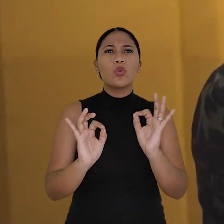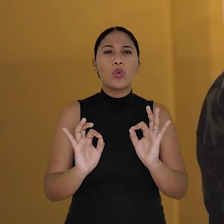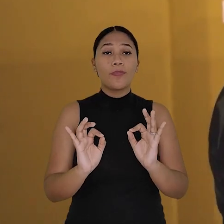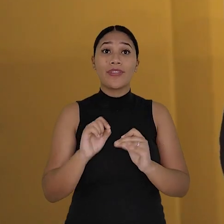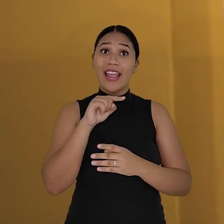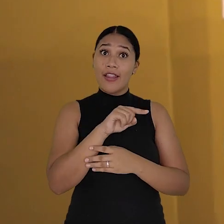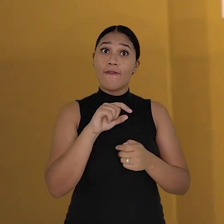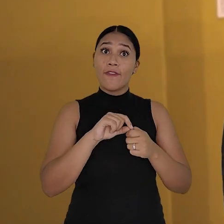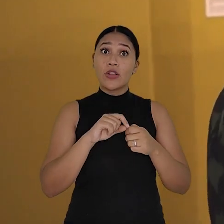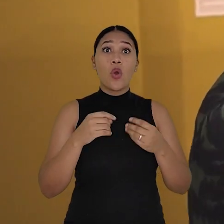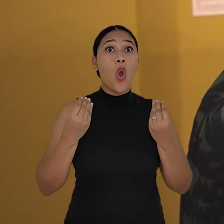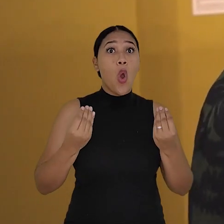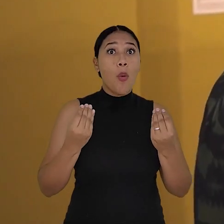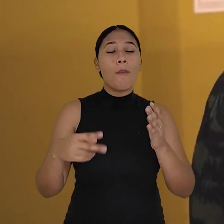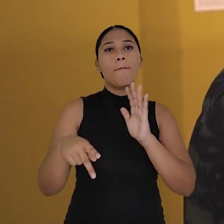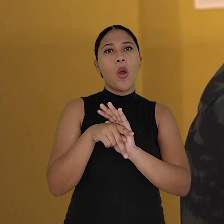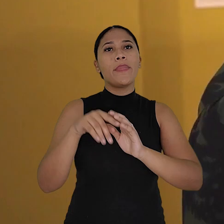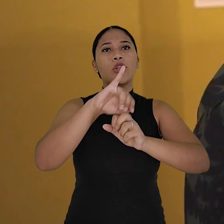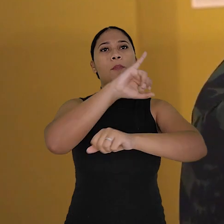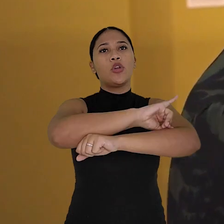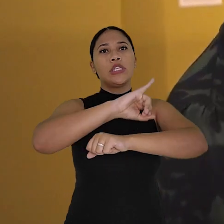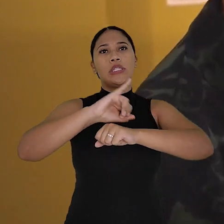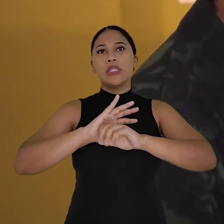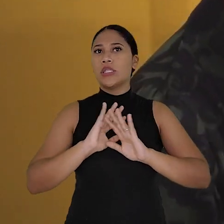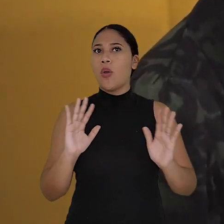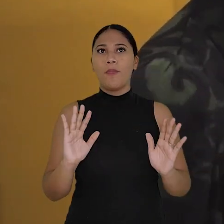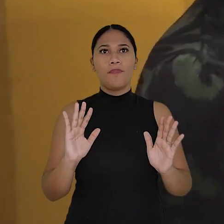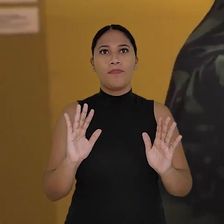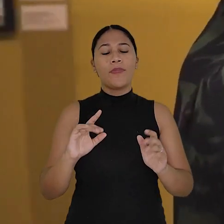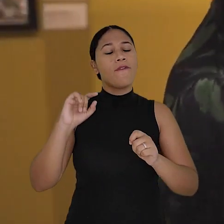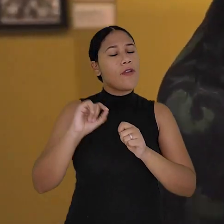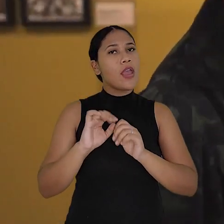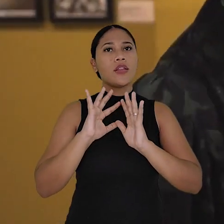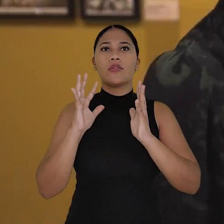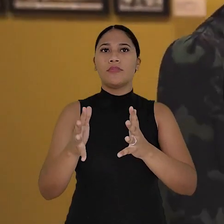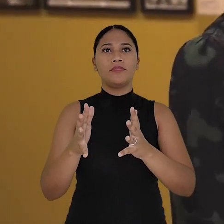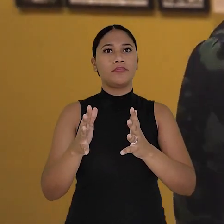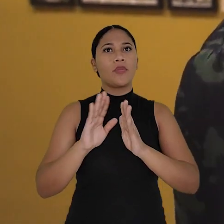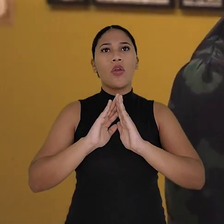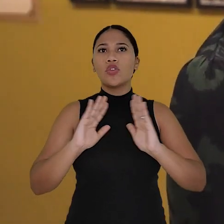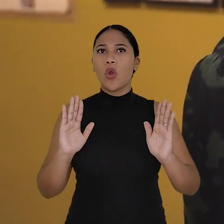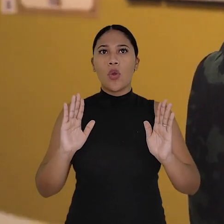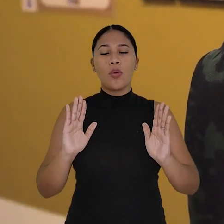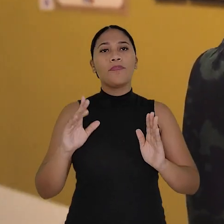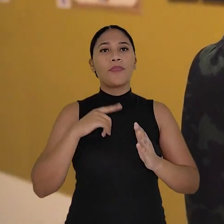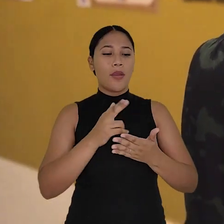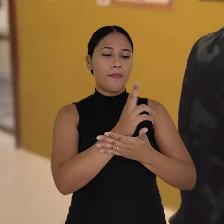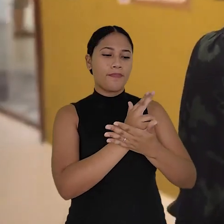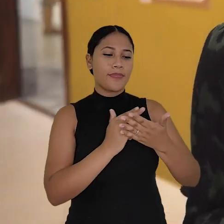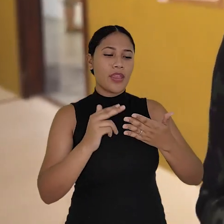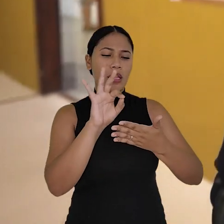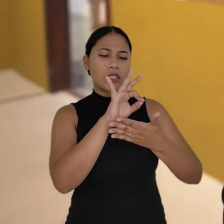Esses figurinos, eles foram feitos para a exposição, tá? Eles foram feitos a partir dos desenhos